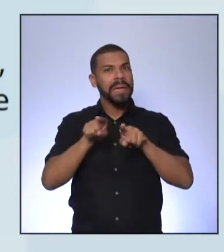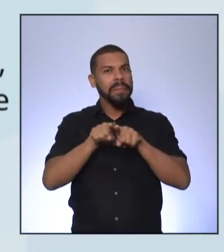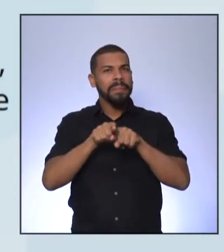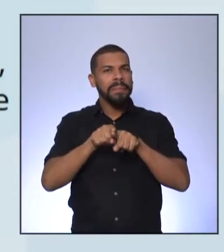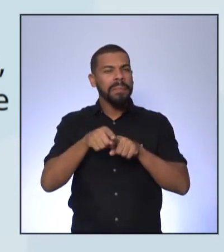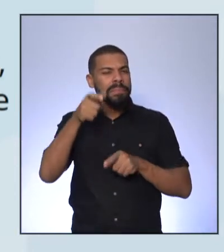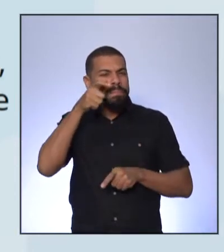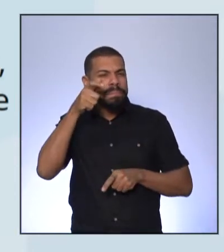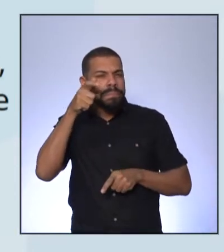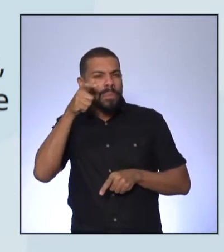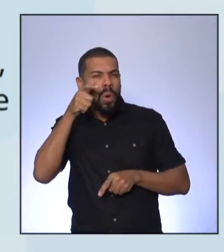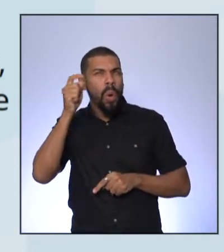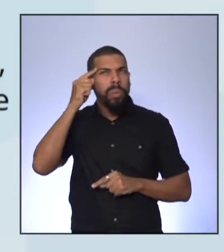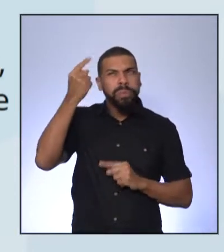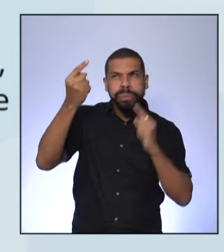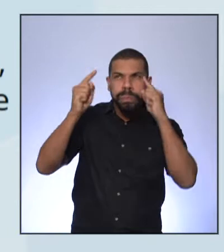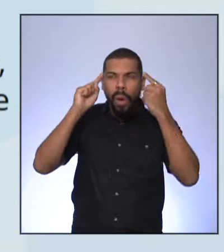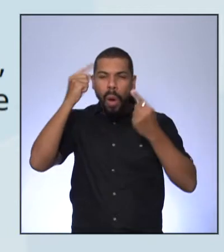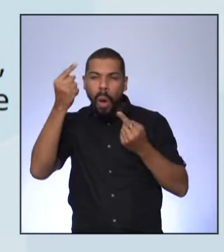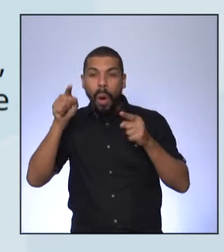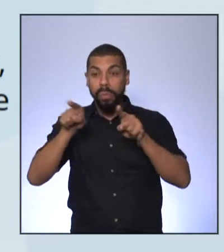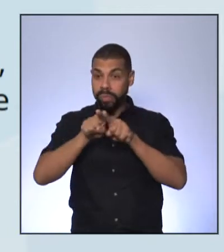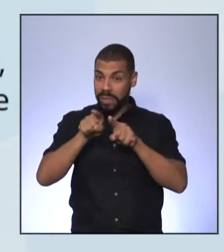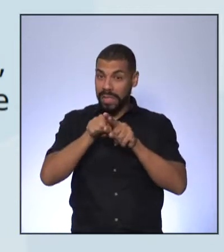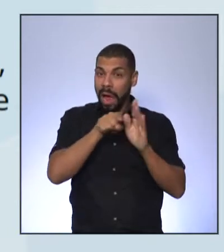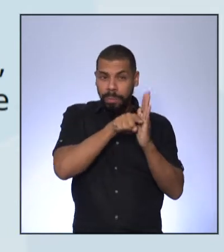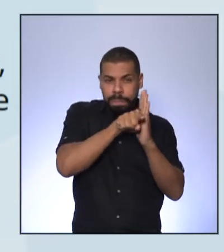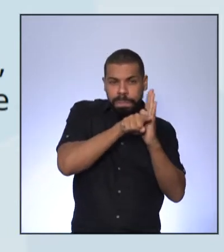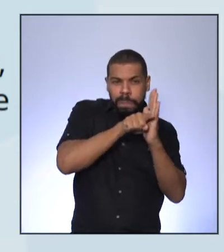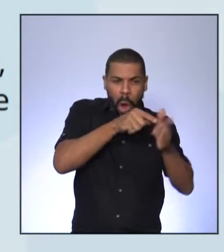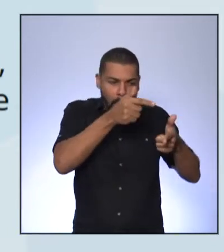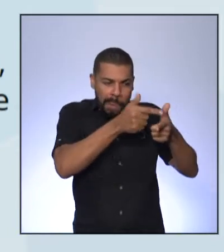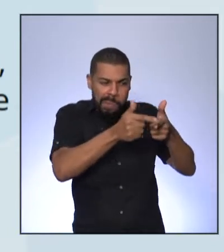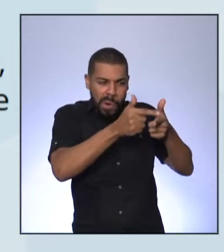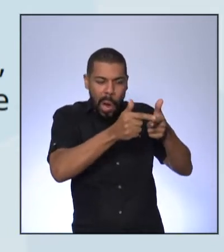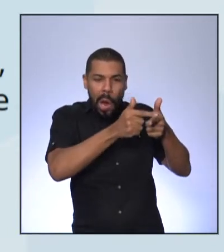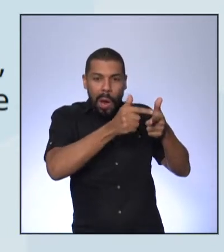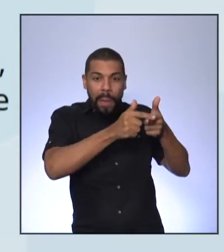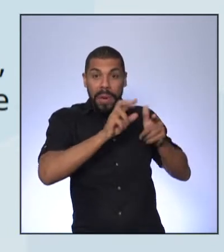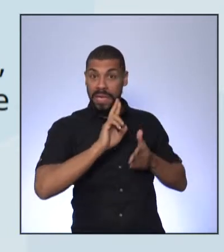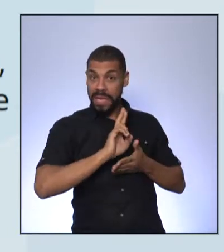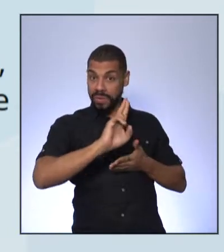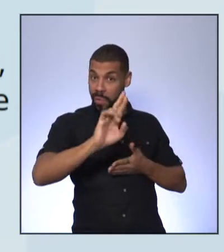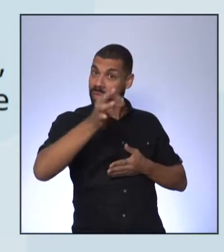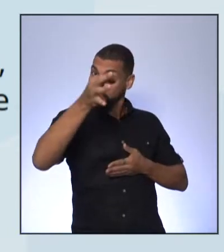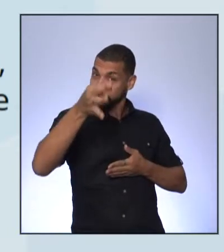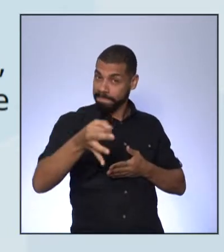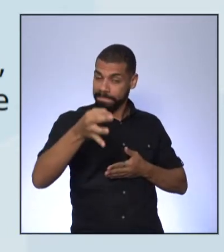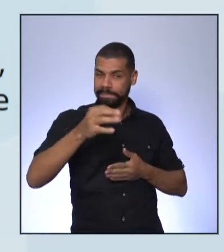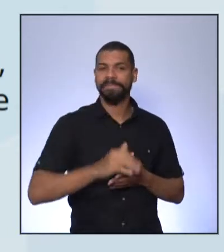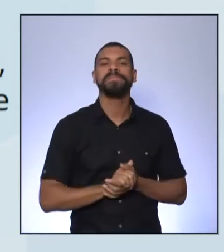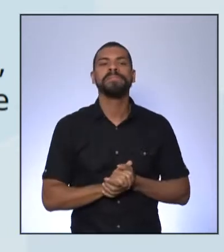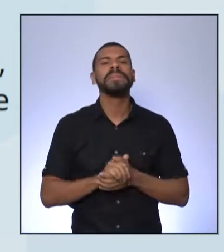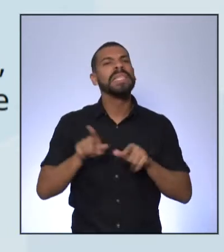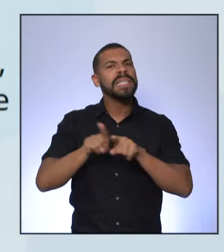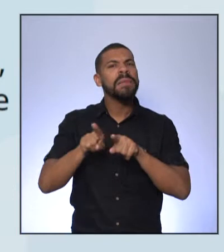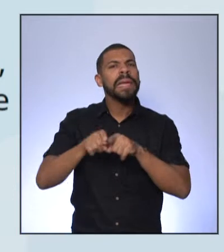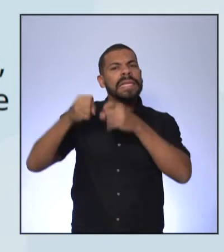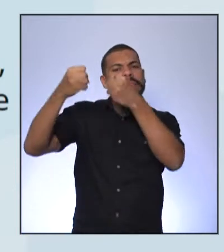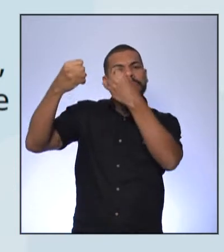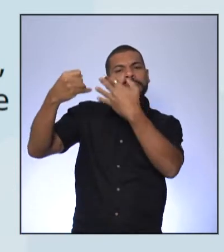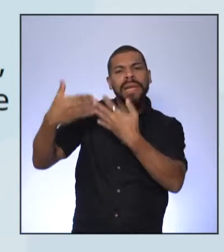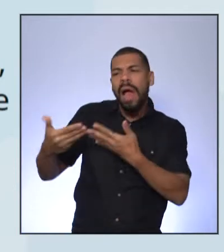elaborar e testar hipóteses, formular e resolver problemas e criar soluções. Expressar-se,